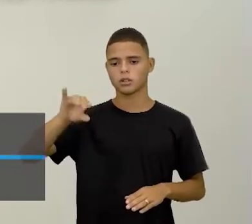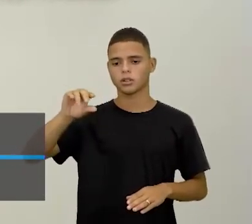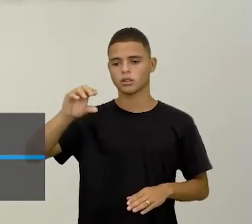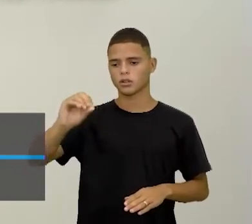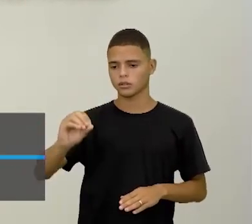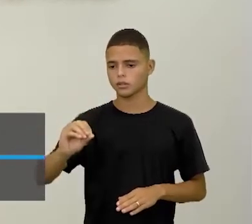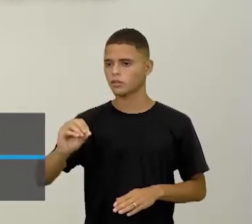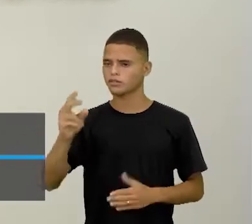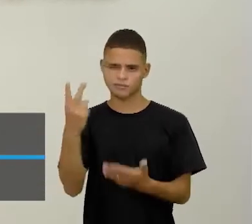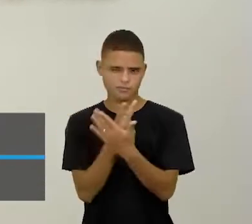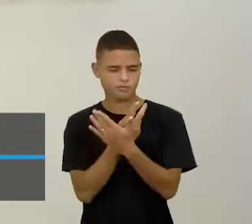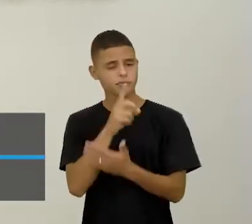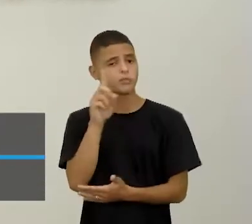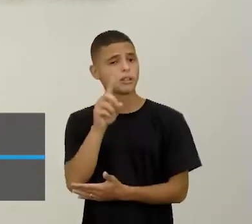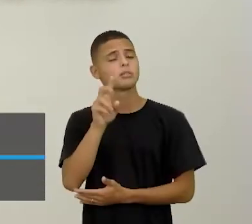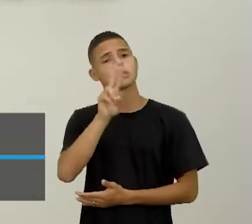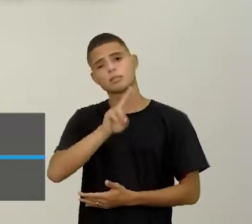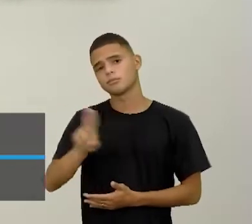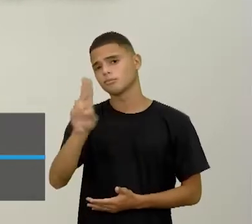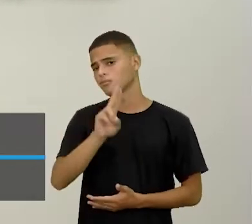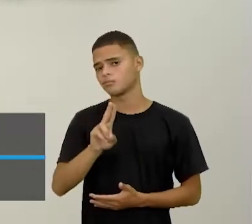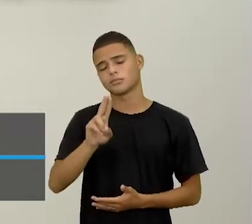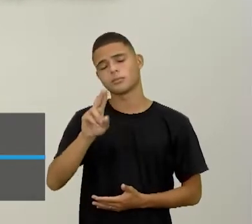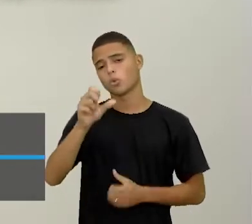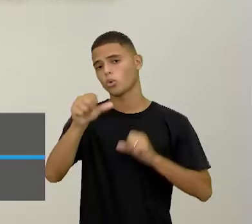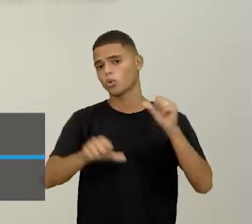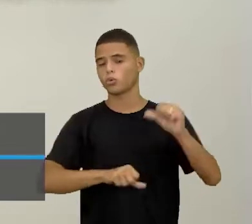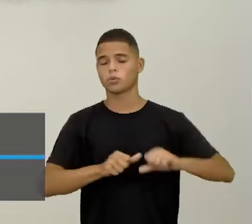é uma nomenclatura utilizada atualmente.